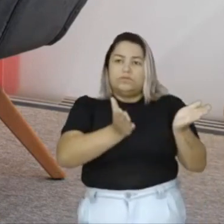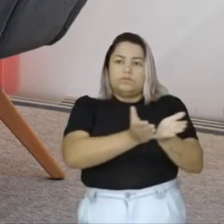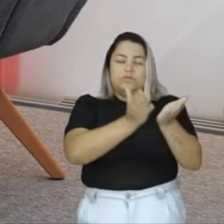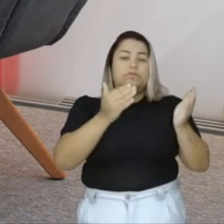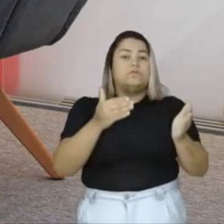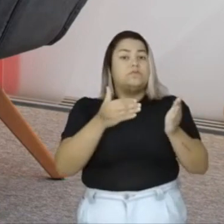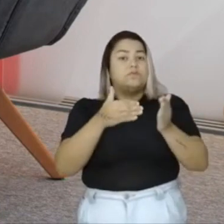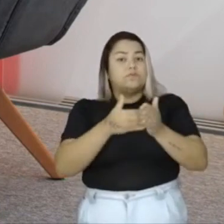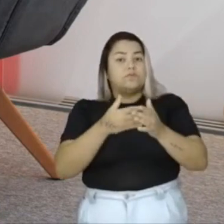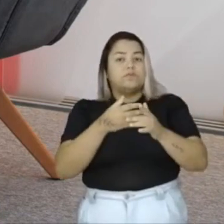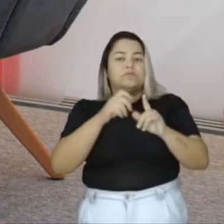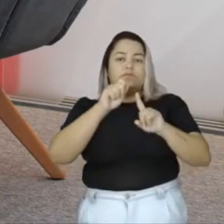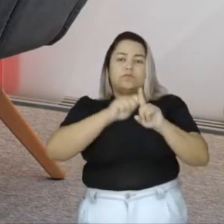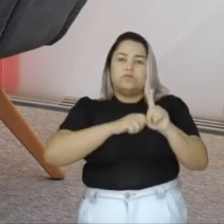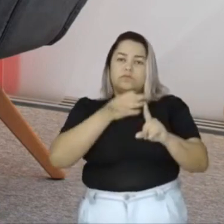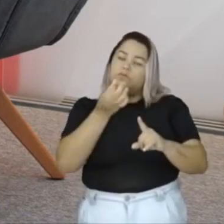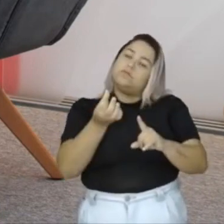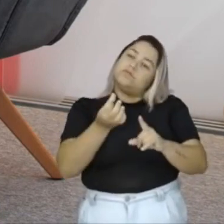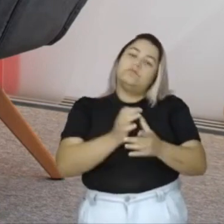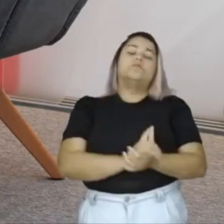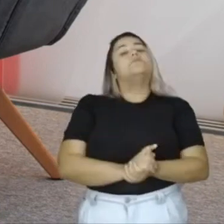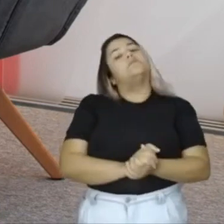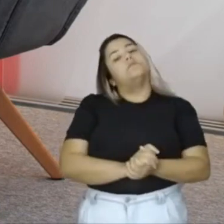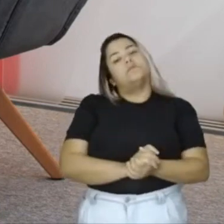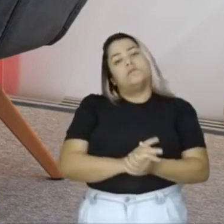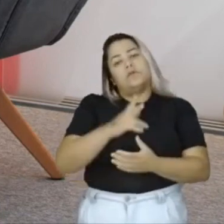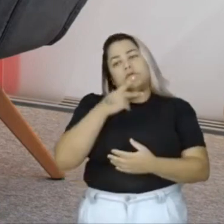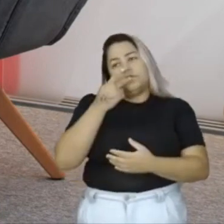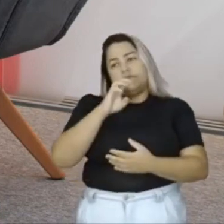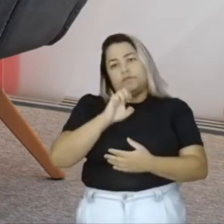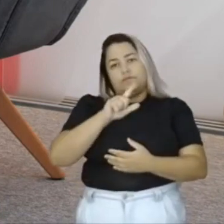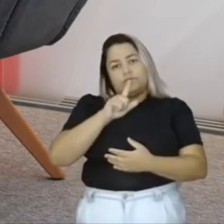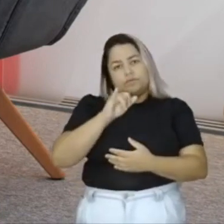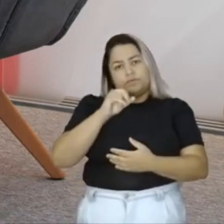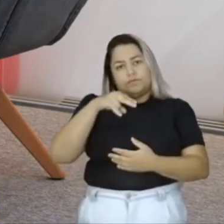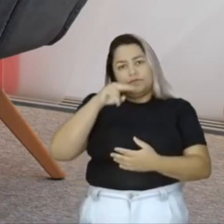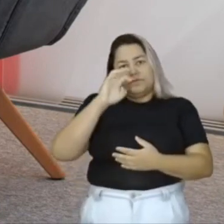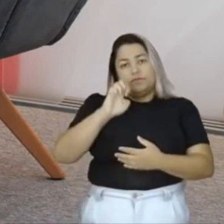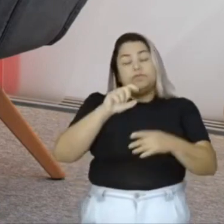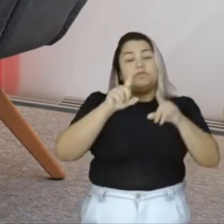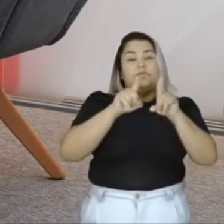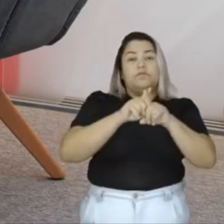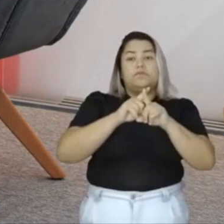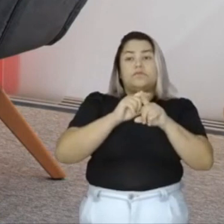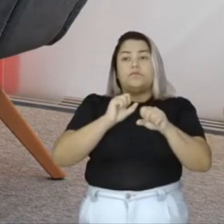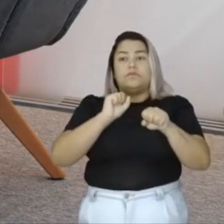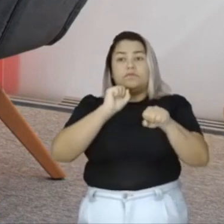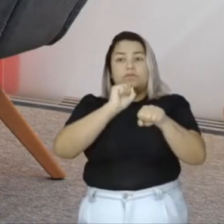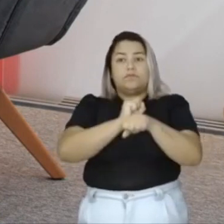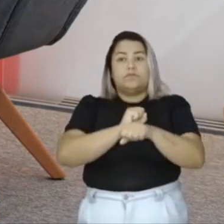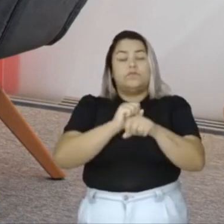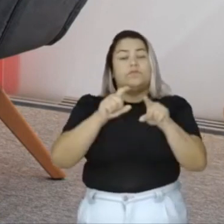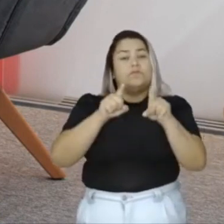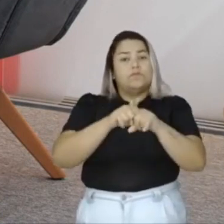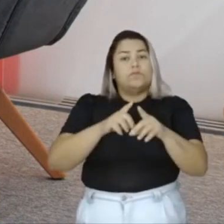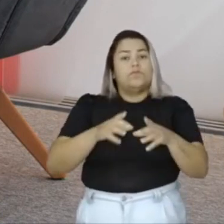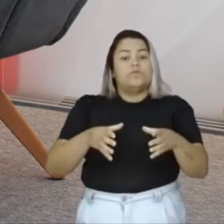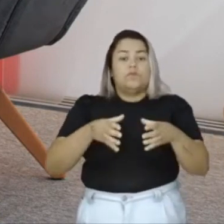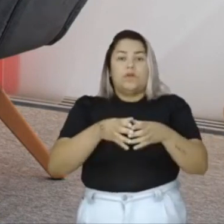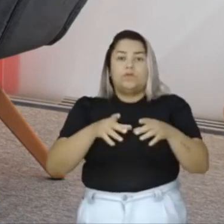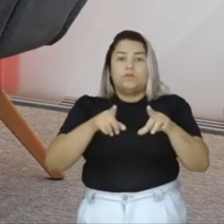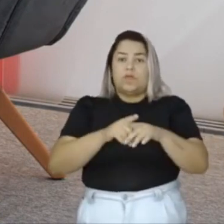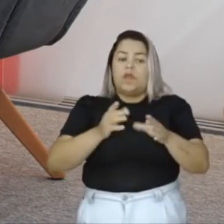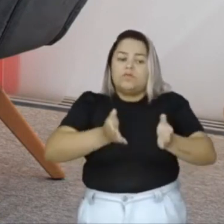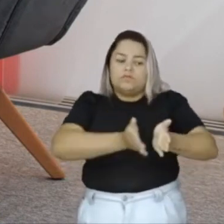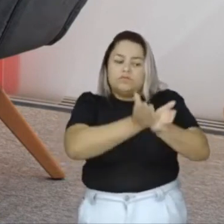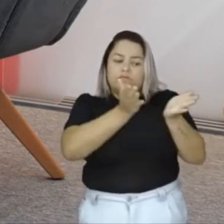últimos 6 meses. E eu gostaria que você comentasse, Eliane, o aspecto do programa também para interromper o ciclo geracional da pobreza, né? Que